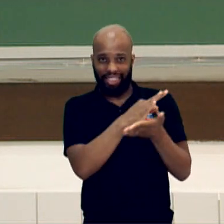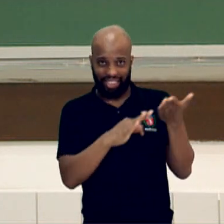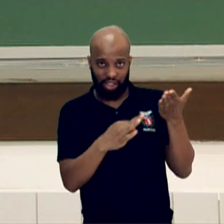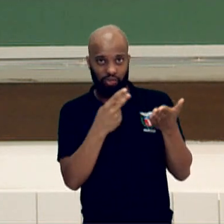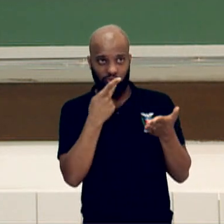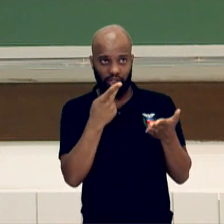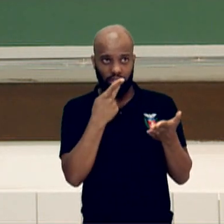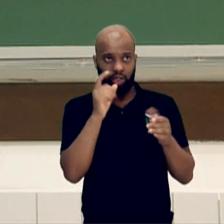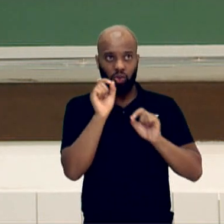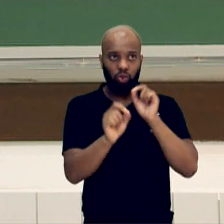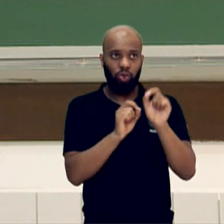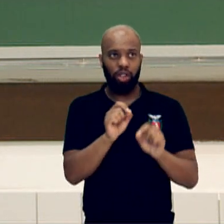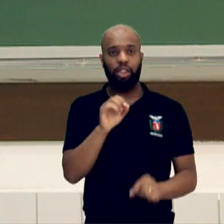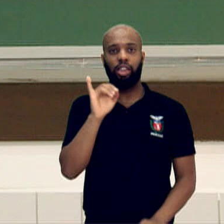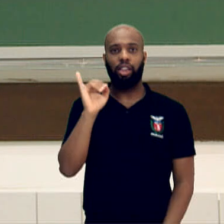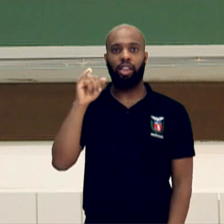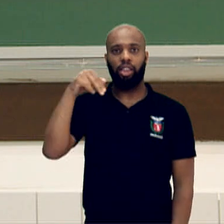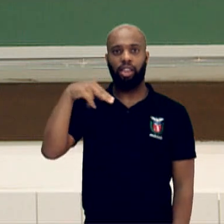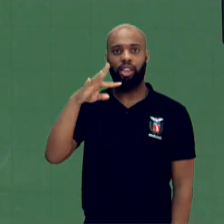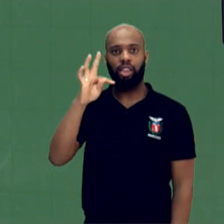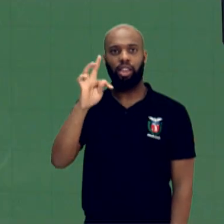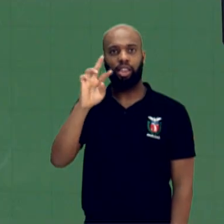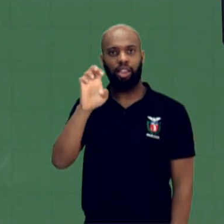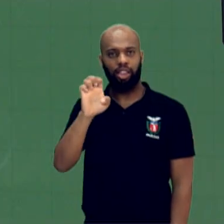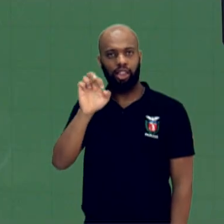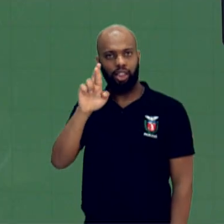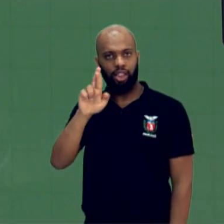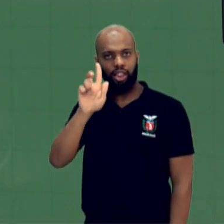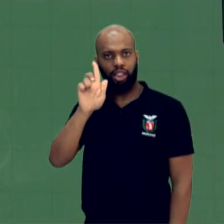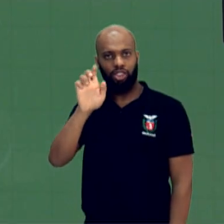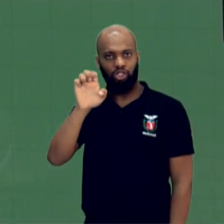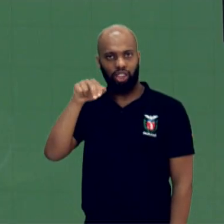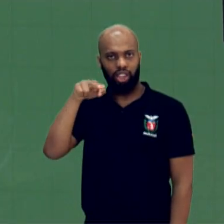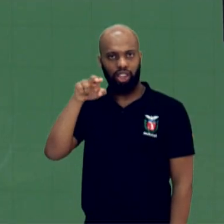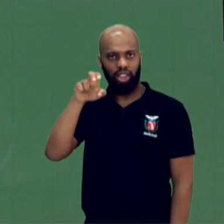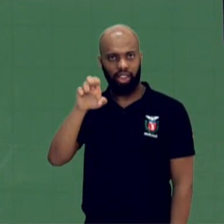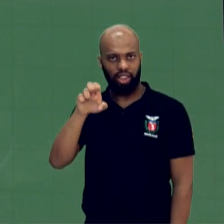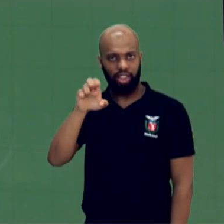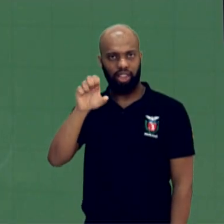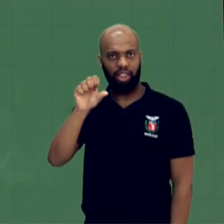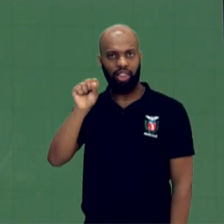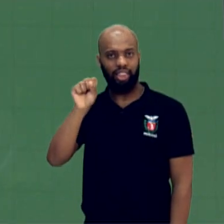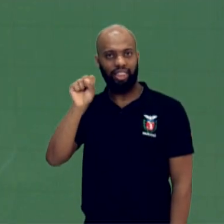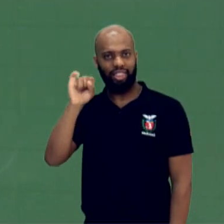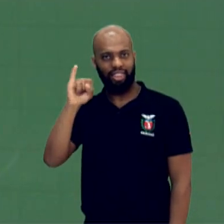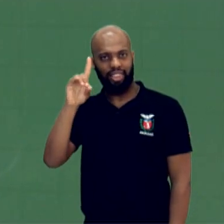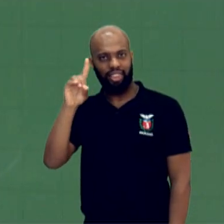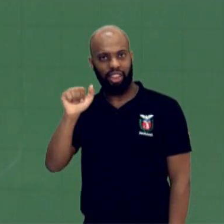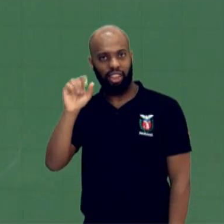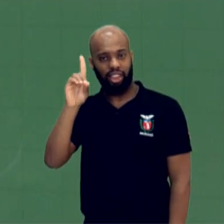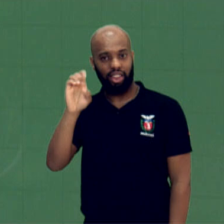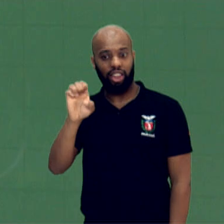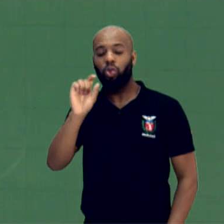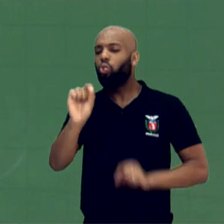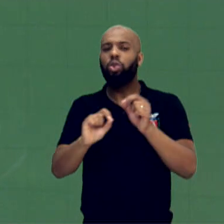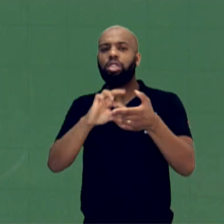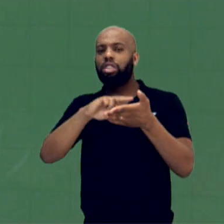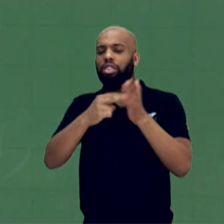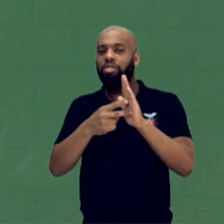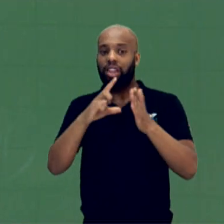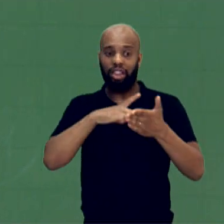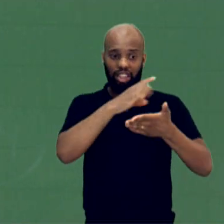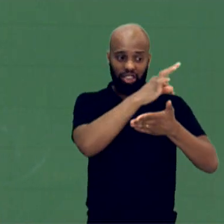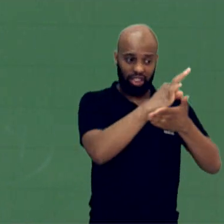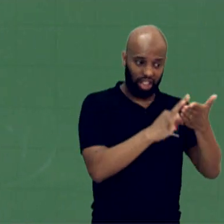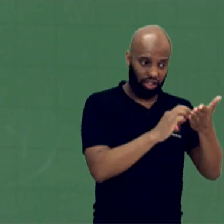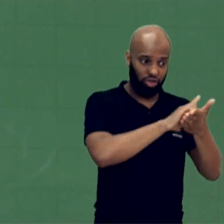nós damos o nome de intergenericidade, ou intertextualidade, que é um gênero dentro do outro gênero. Mas